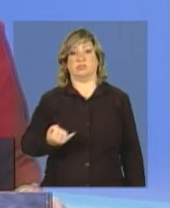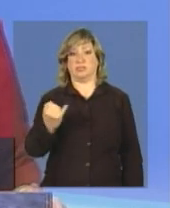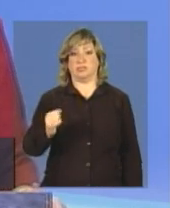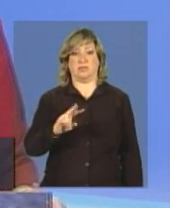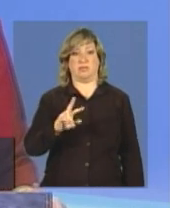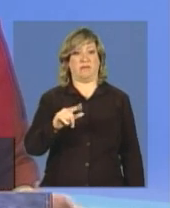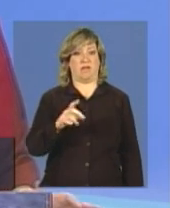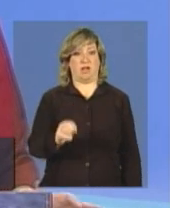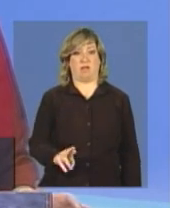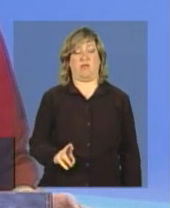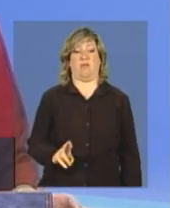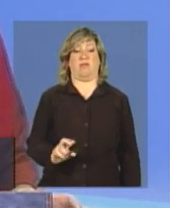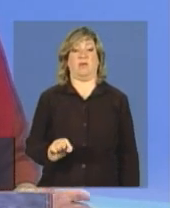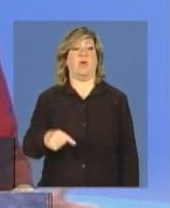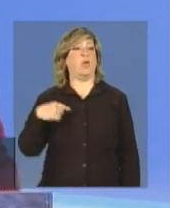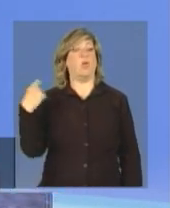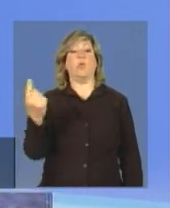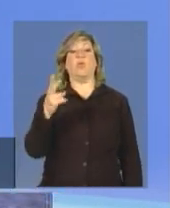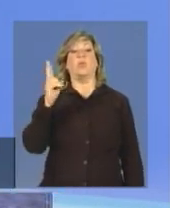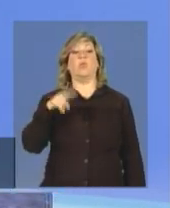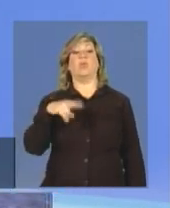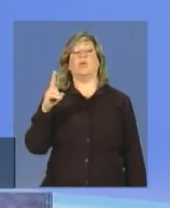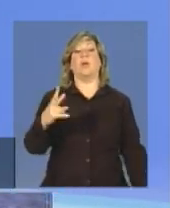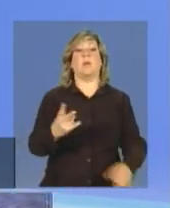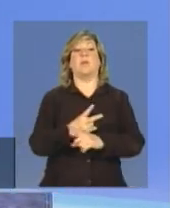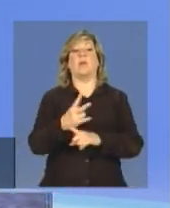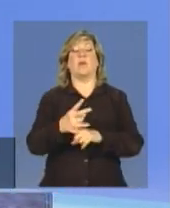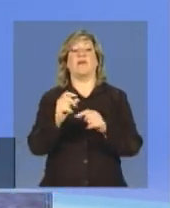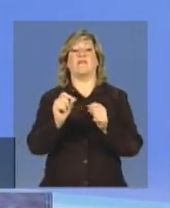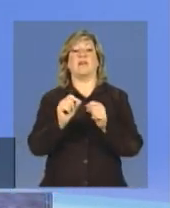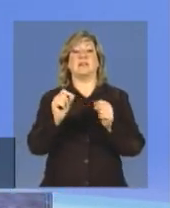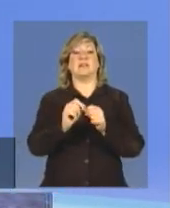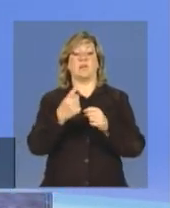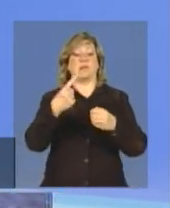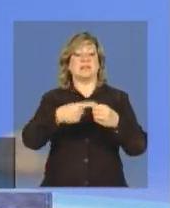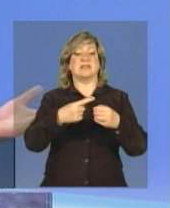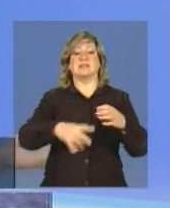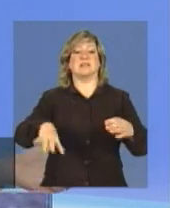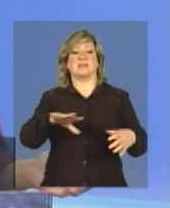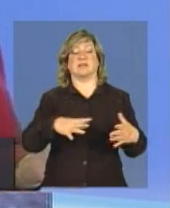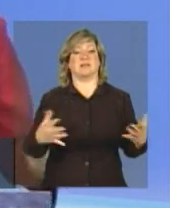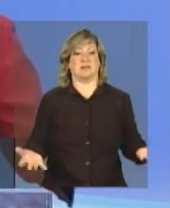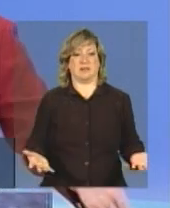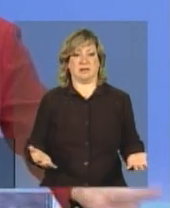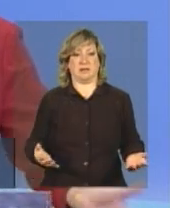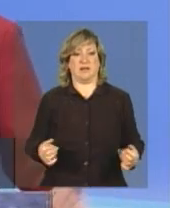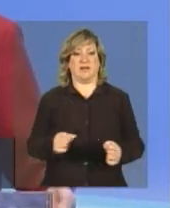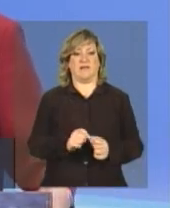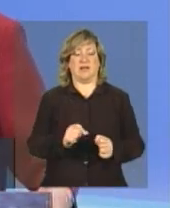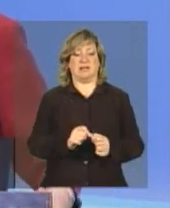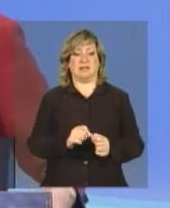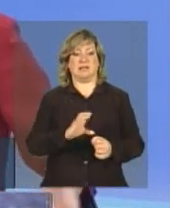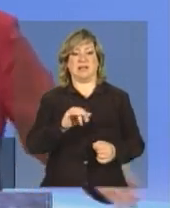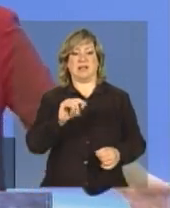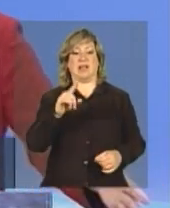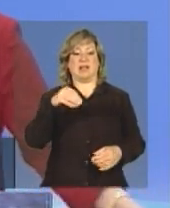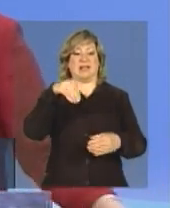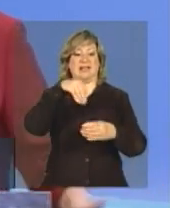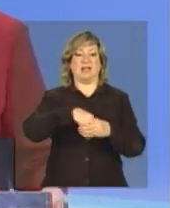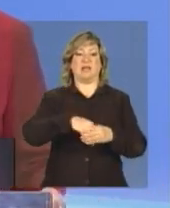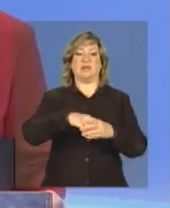ninguém procurou, por si próprio, fazer uma cidade. A humanidade não fez isso. Procurou fazer uma cidade no meio do